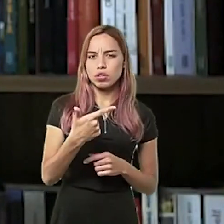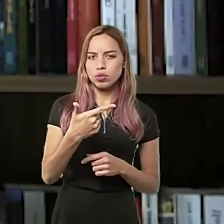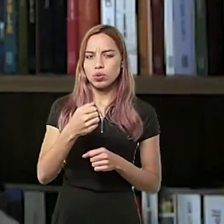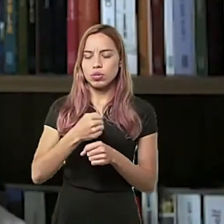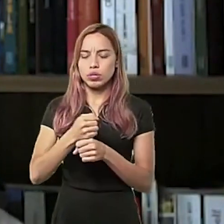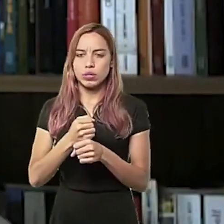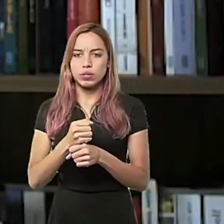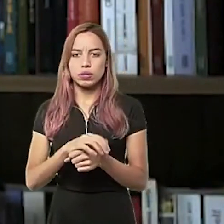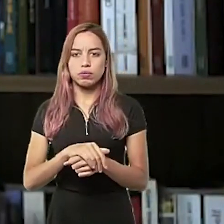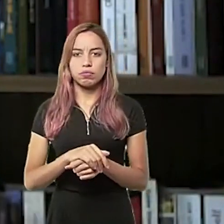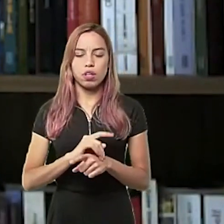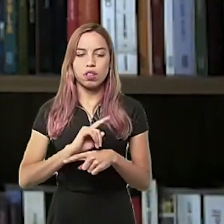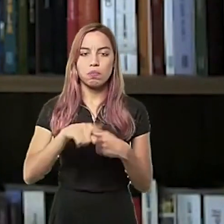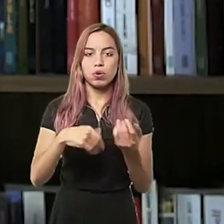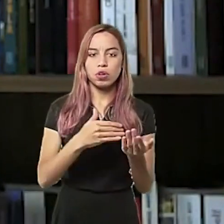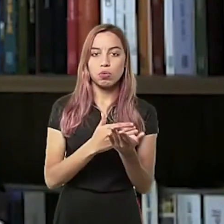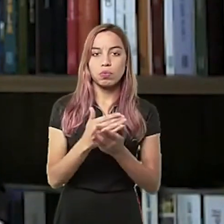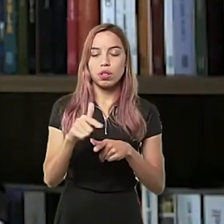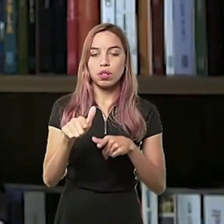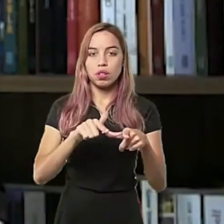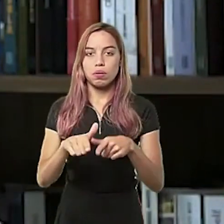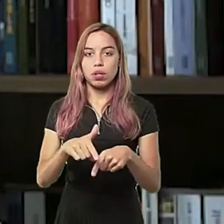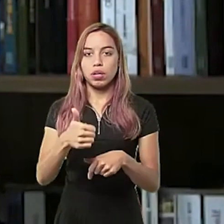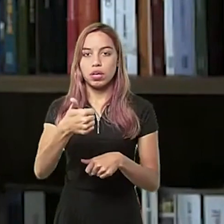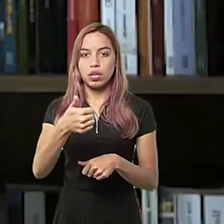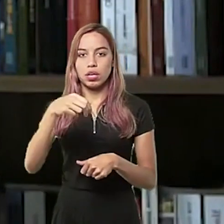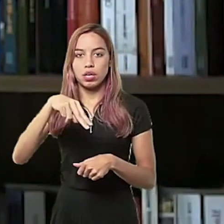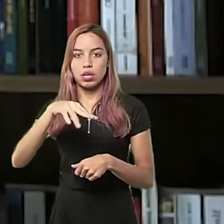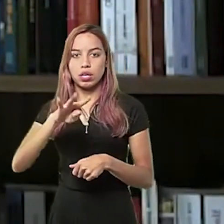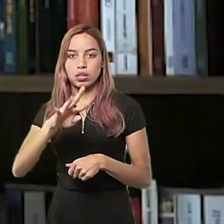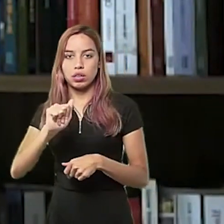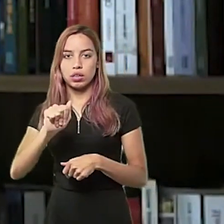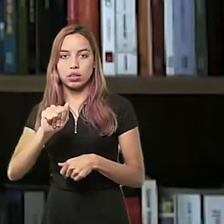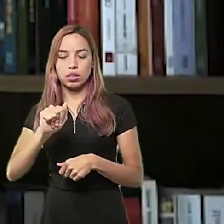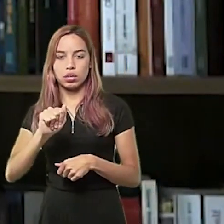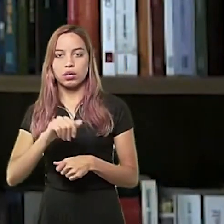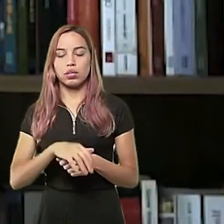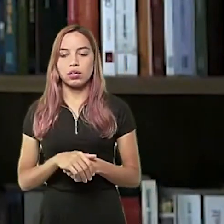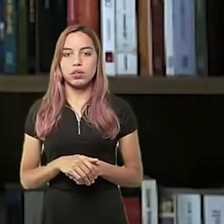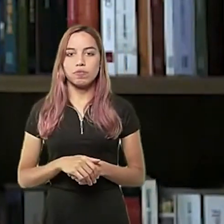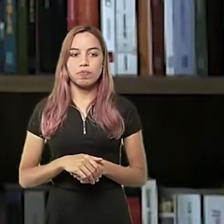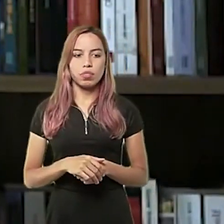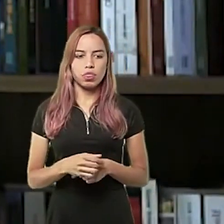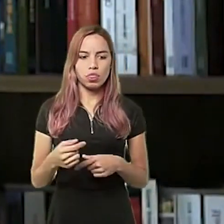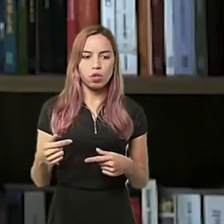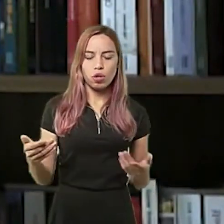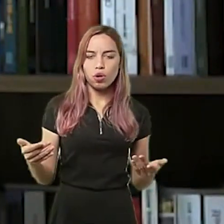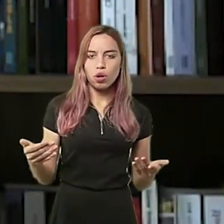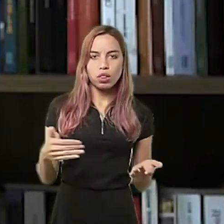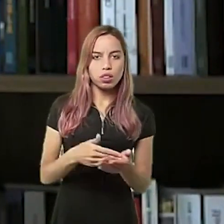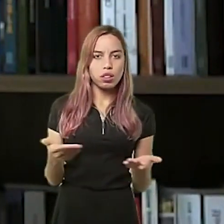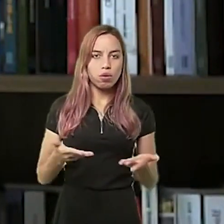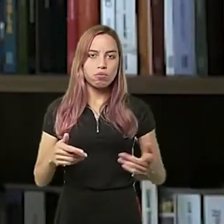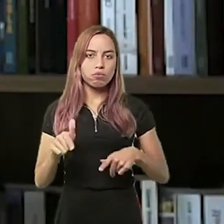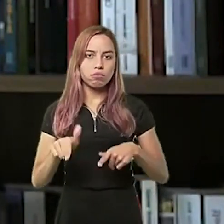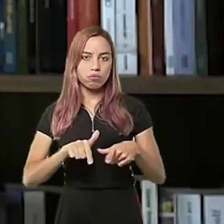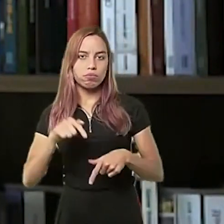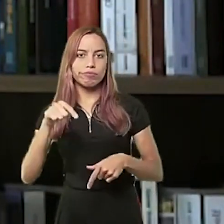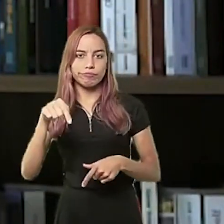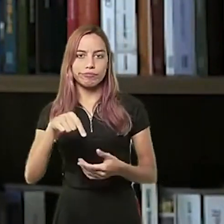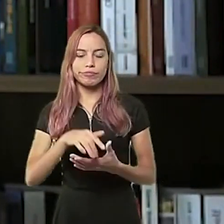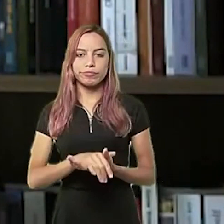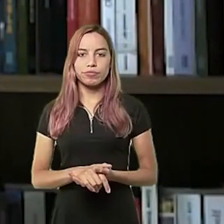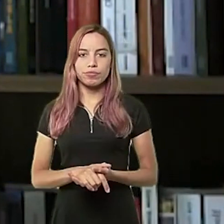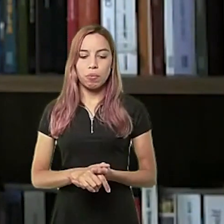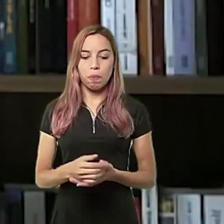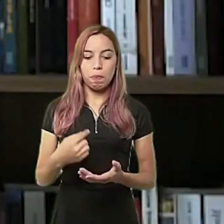fui trabalhar no INCRA, que é onde eu trabalho até hoje, né? Meu ofício